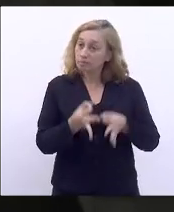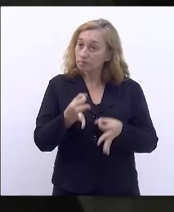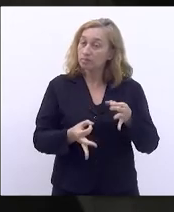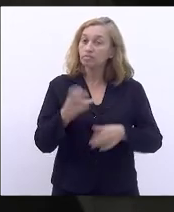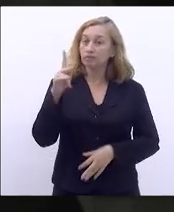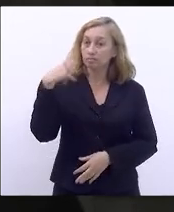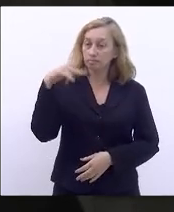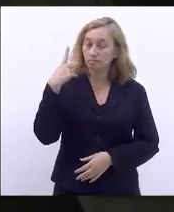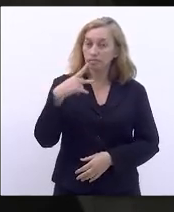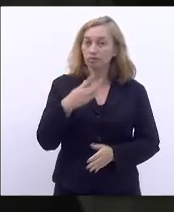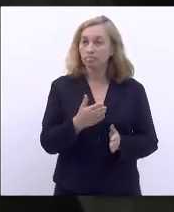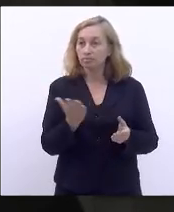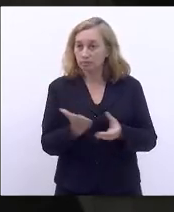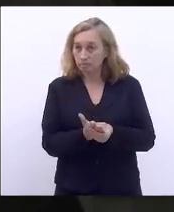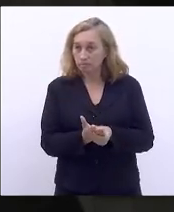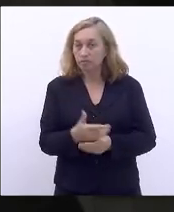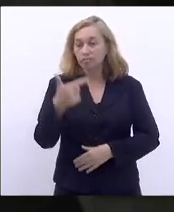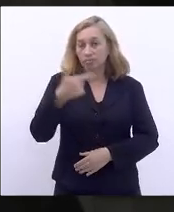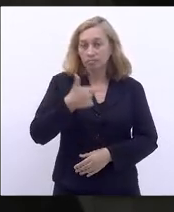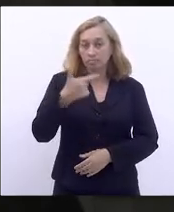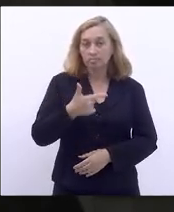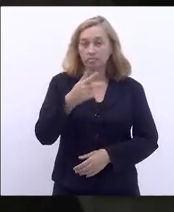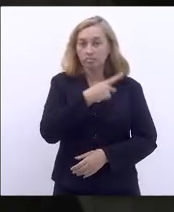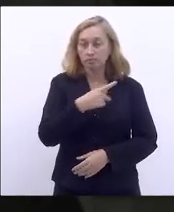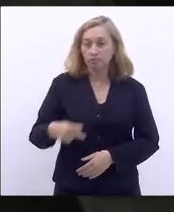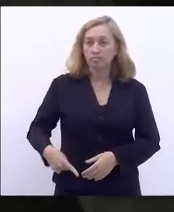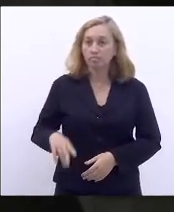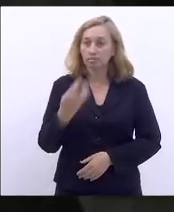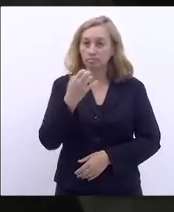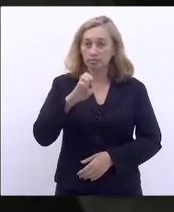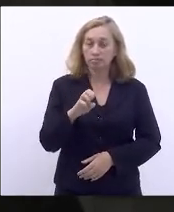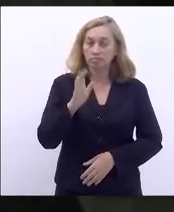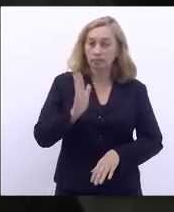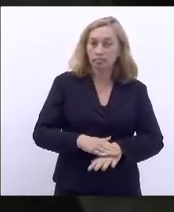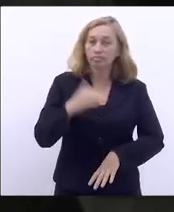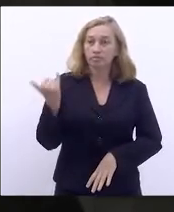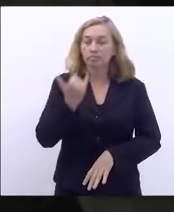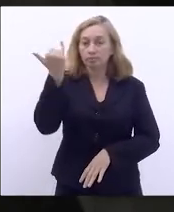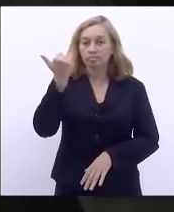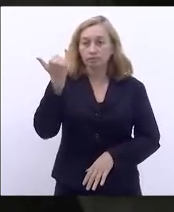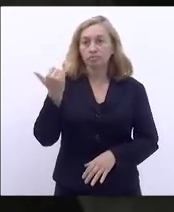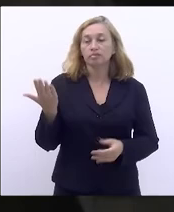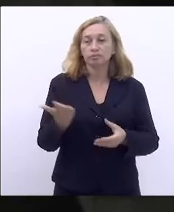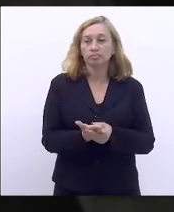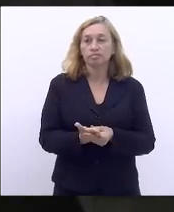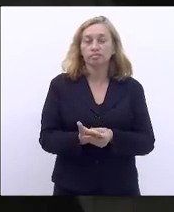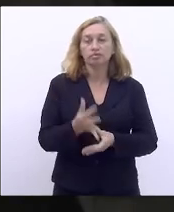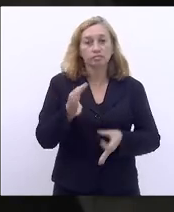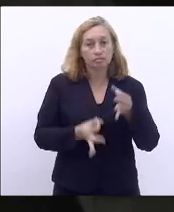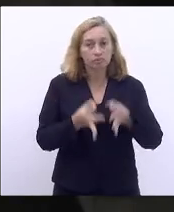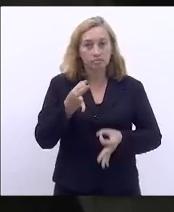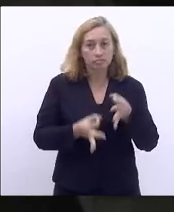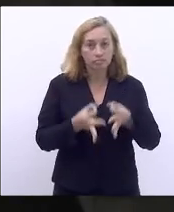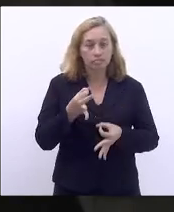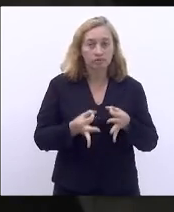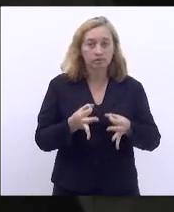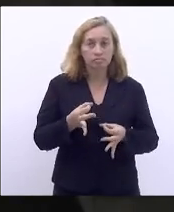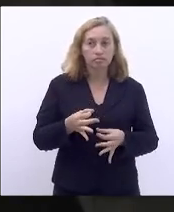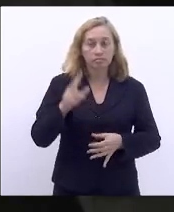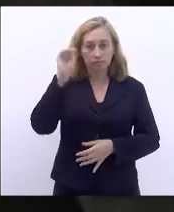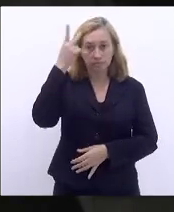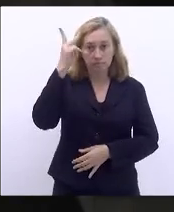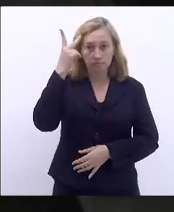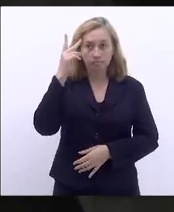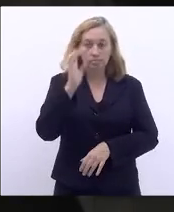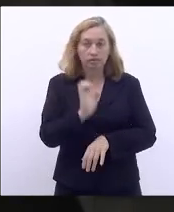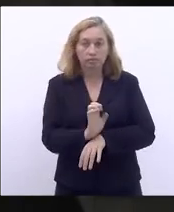jurídico-política desse processo. Segundo o presidente Henrique Figueira, foi o mais importante processo jurídico-político da história do Tribunal de Justiça do Estado